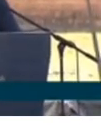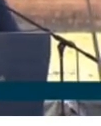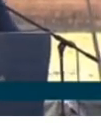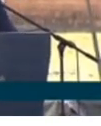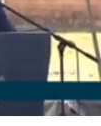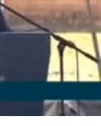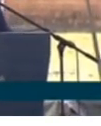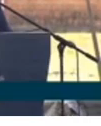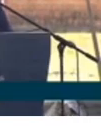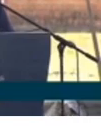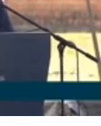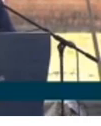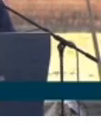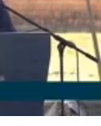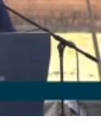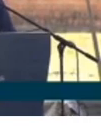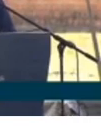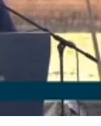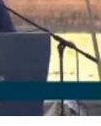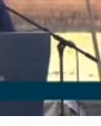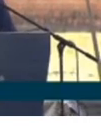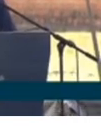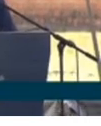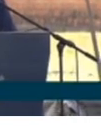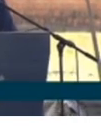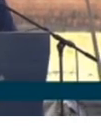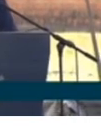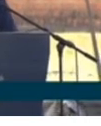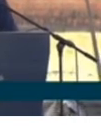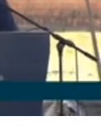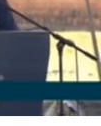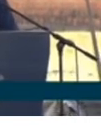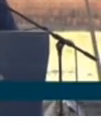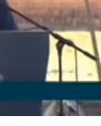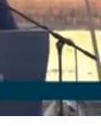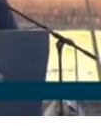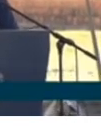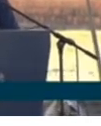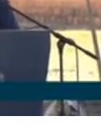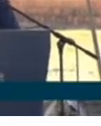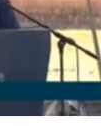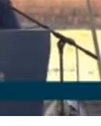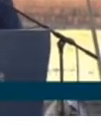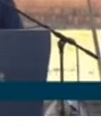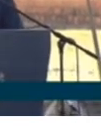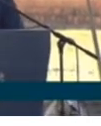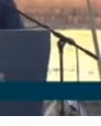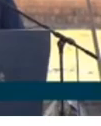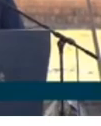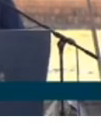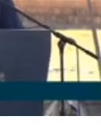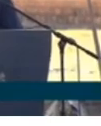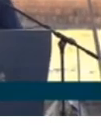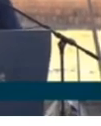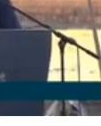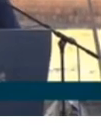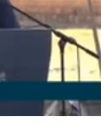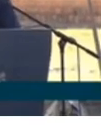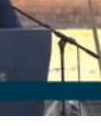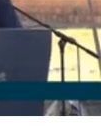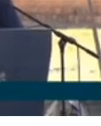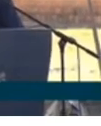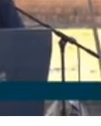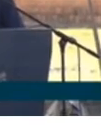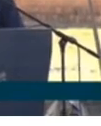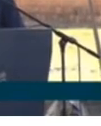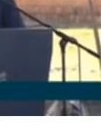Covid-19. Muito obrigado, Ovando, por esse apoio num primeiro momento. Prezada deputada Soraya,